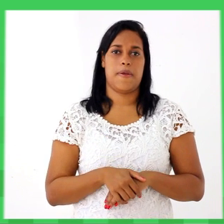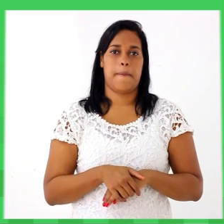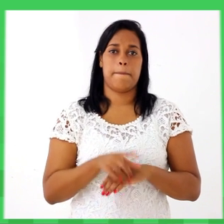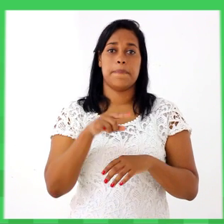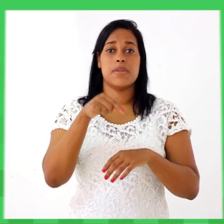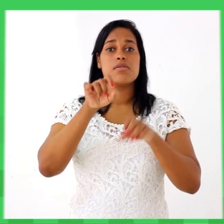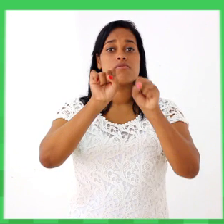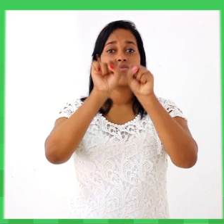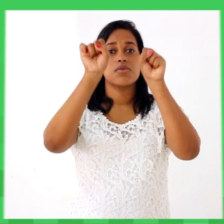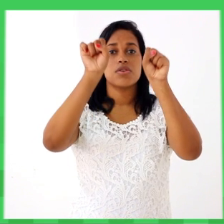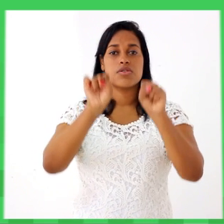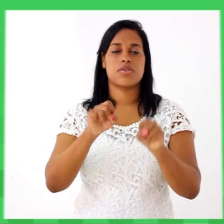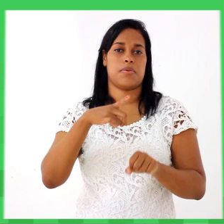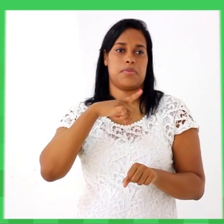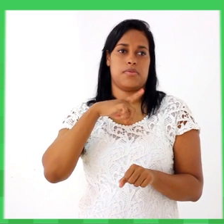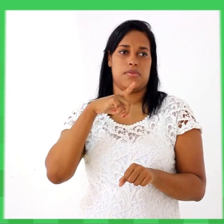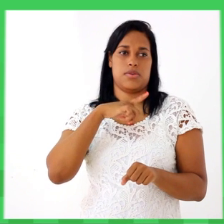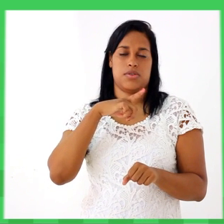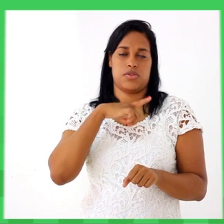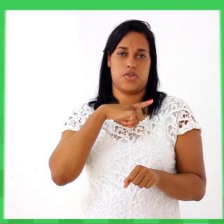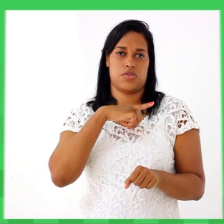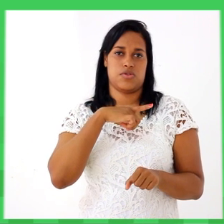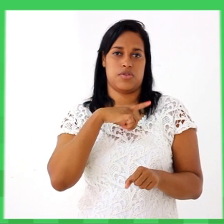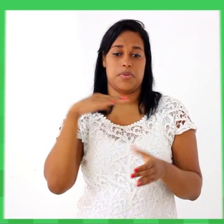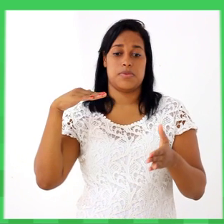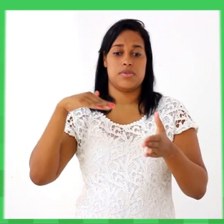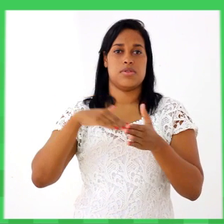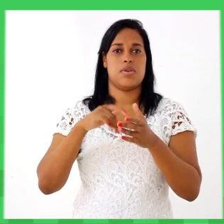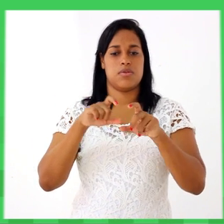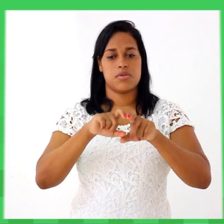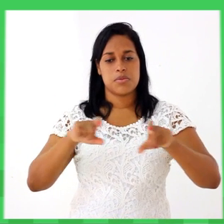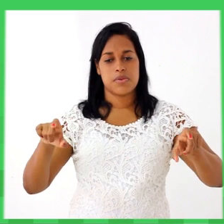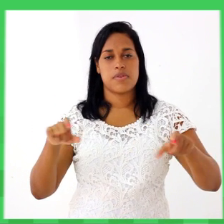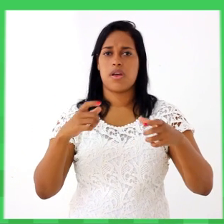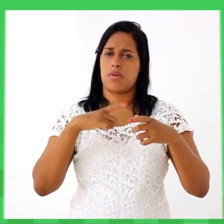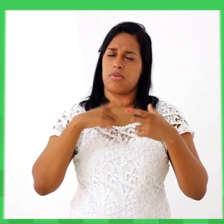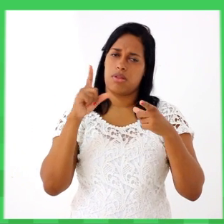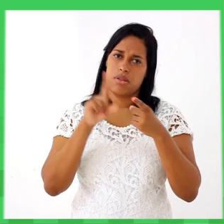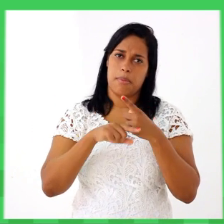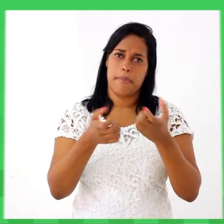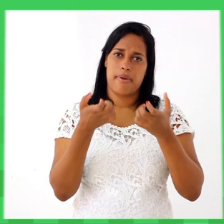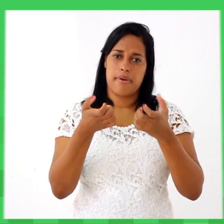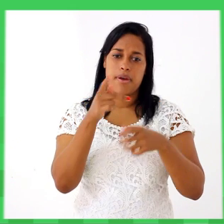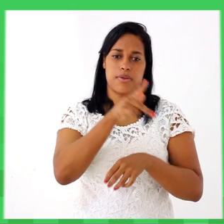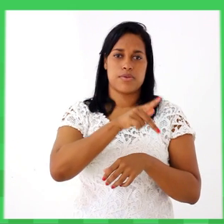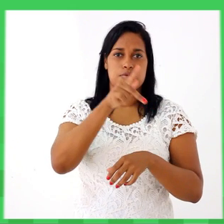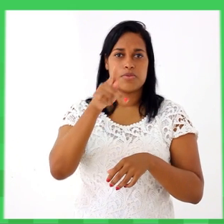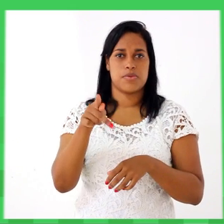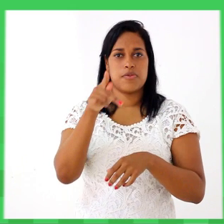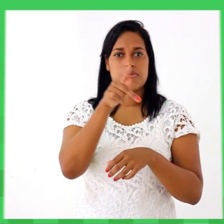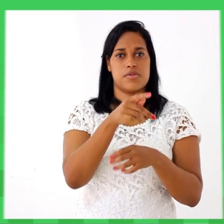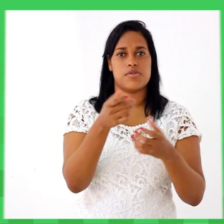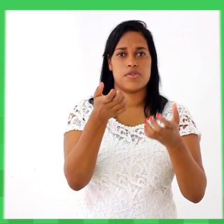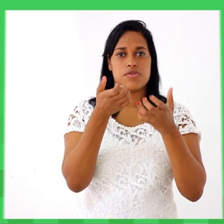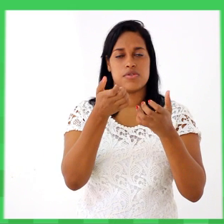nesse sistema? Nós temos a última frase. Ele também quer que os professores sejam